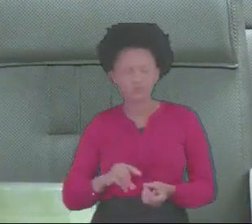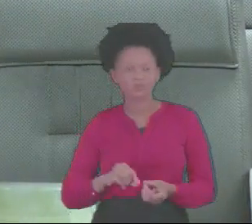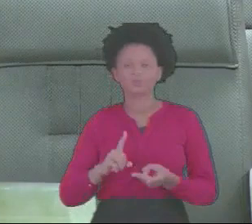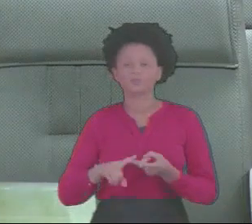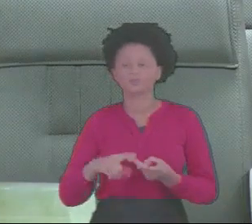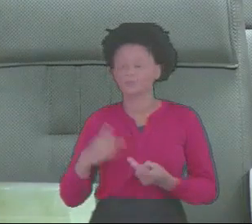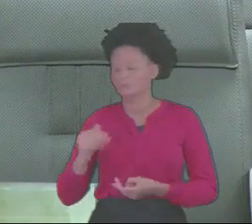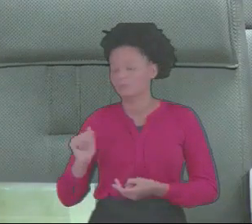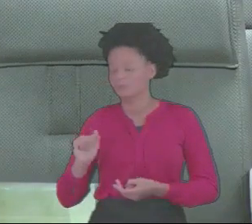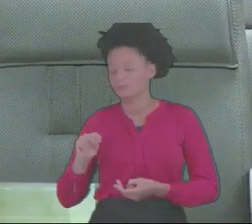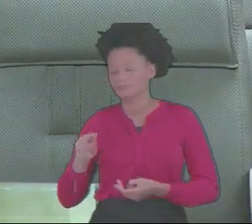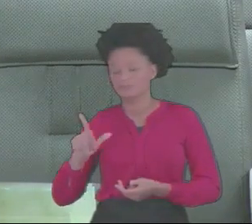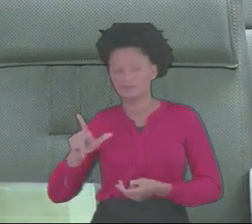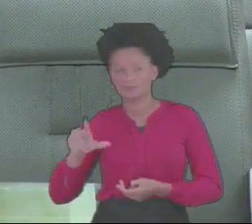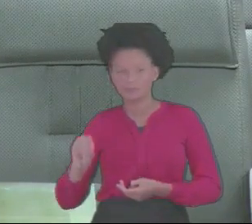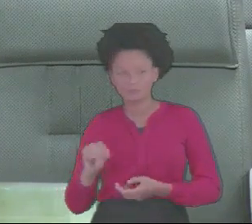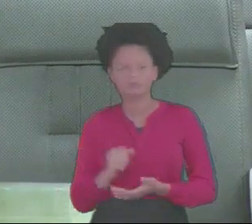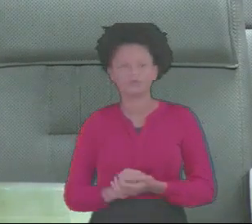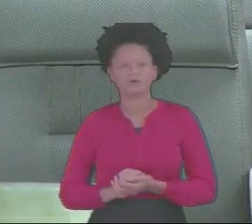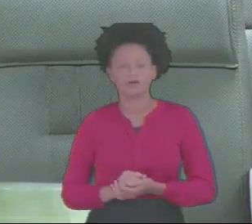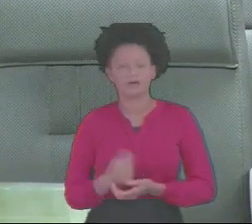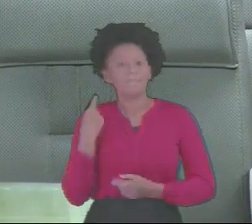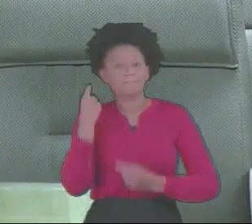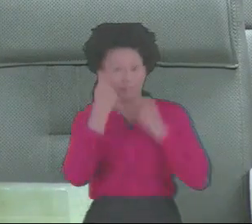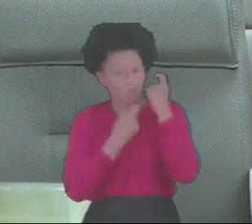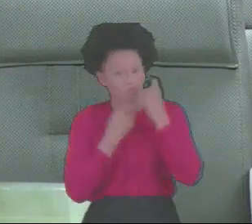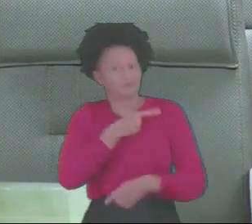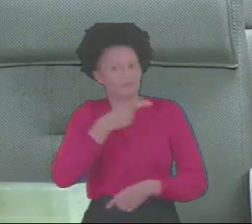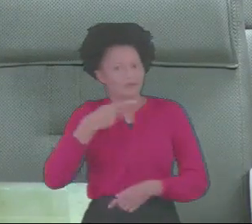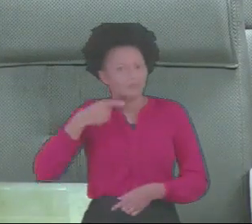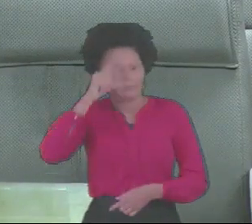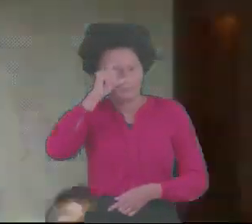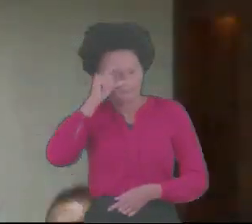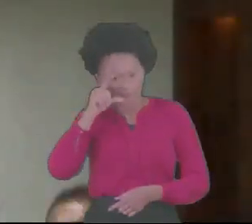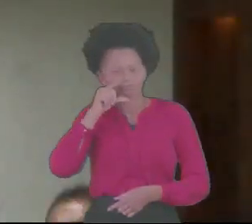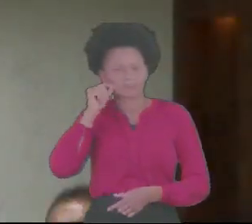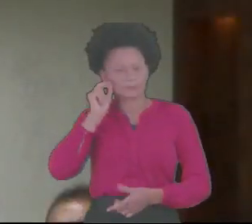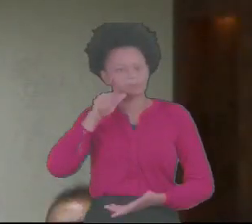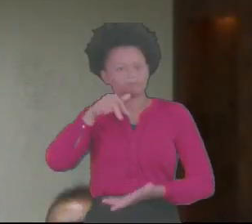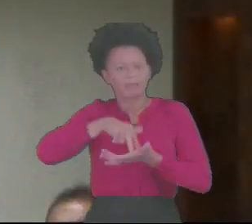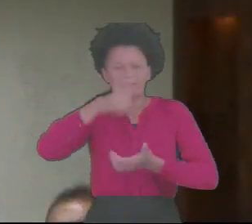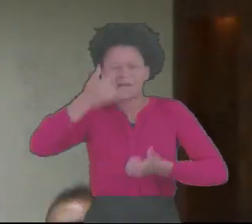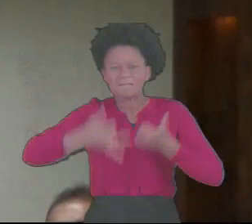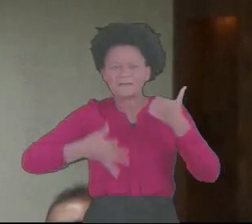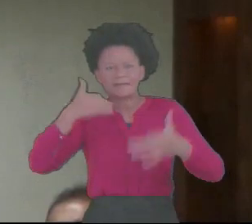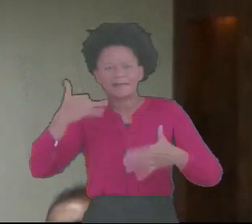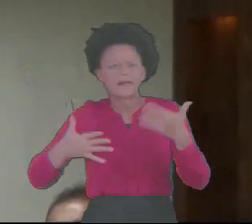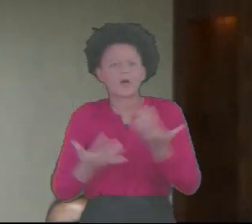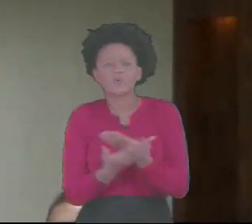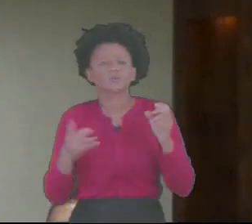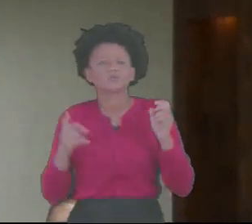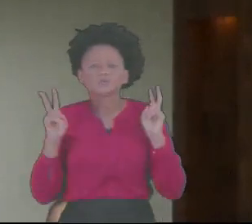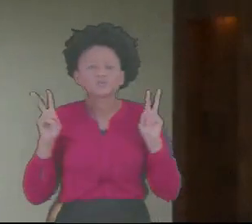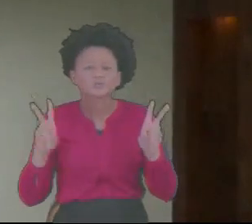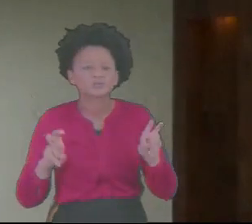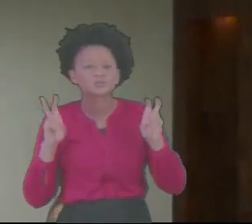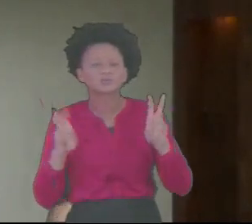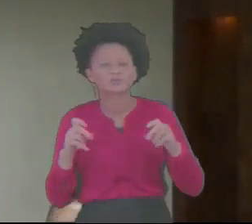e a preocupação em nosso pastor tem internado aqui neste púlpito é sobre